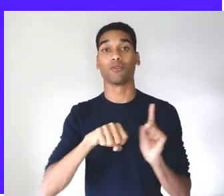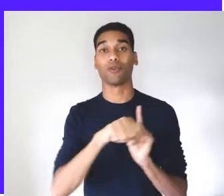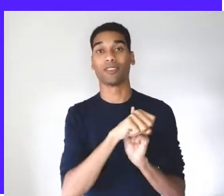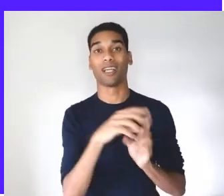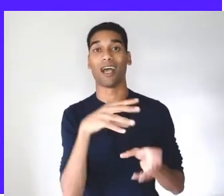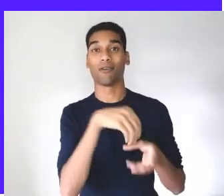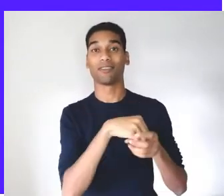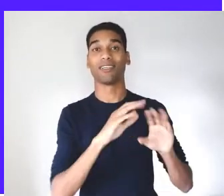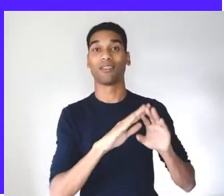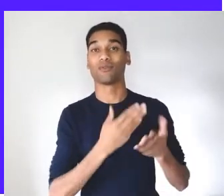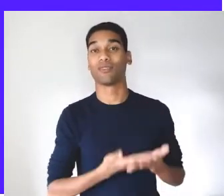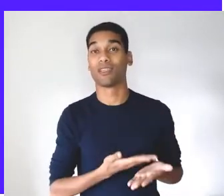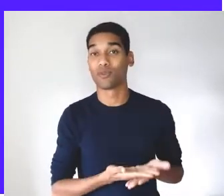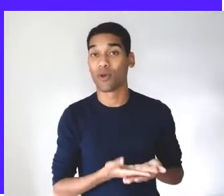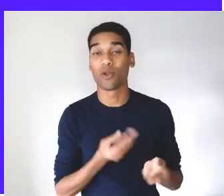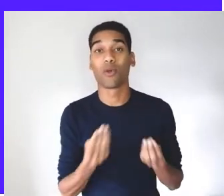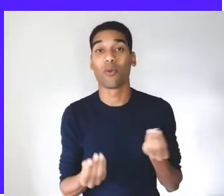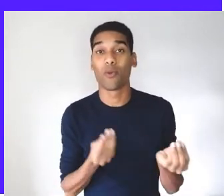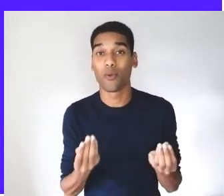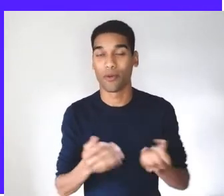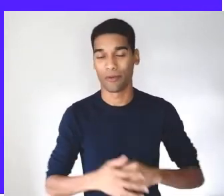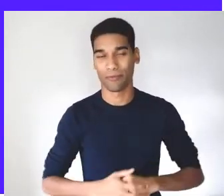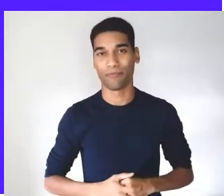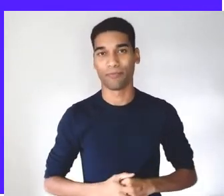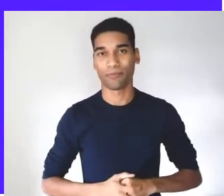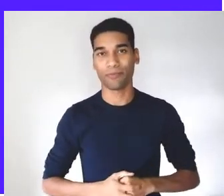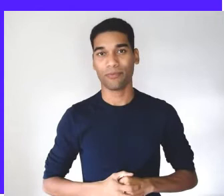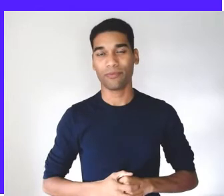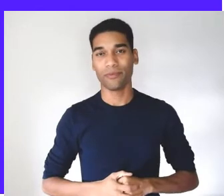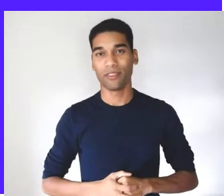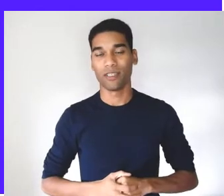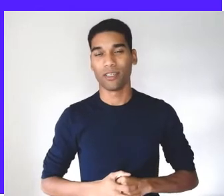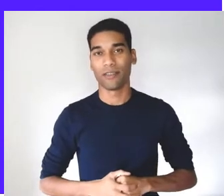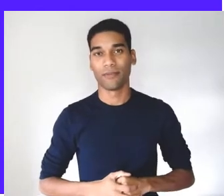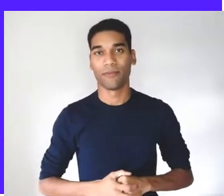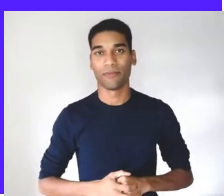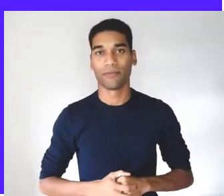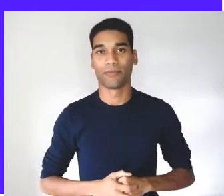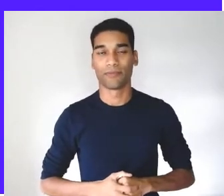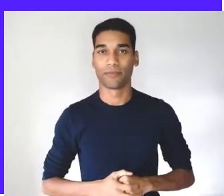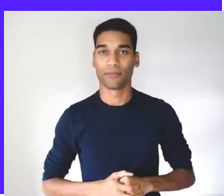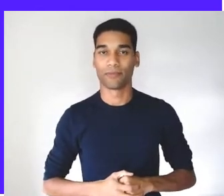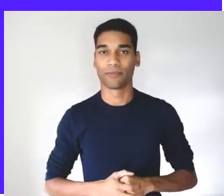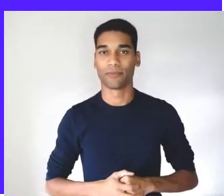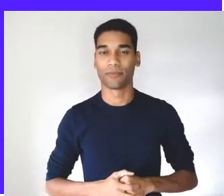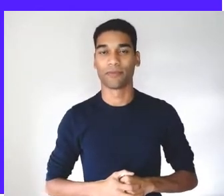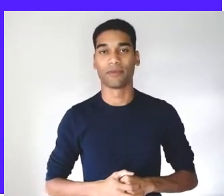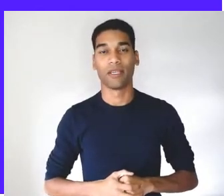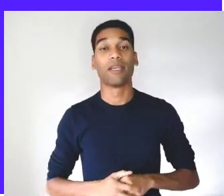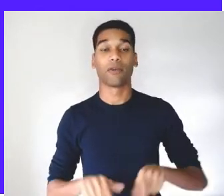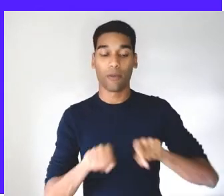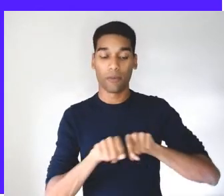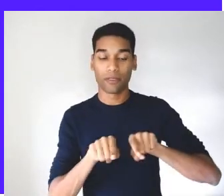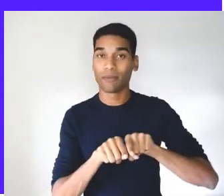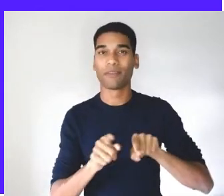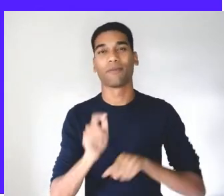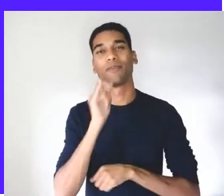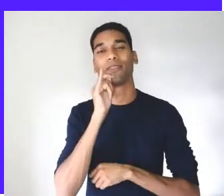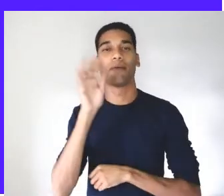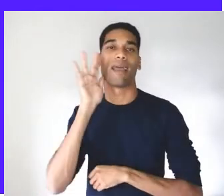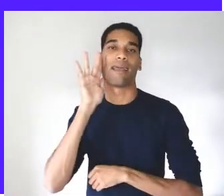consegue, como os movimentos, enfim, né? da própria ideologia de gênero, como isso afeta